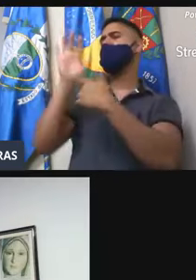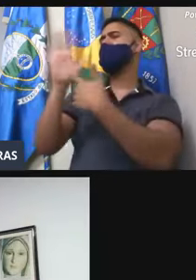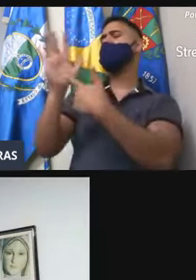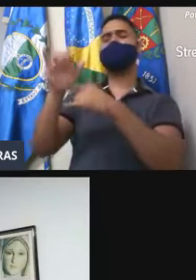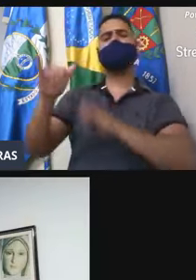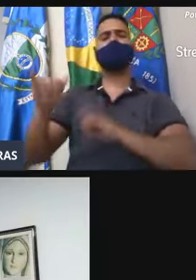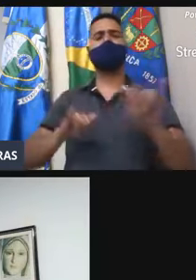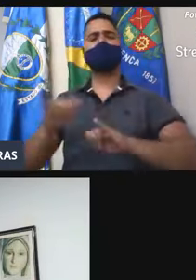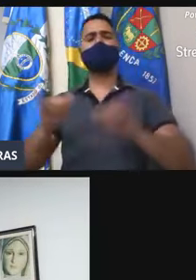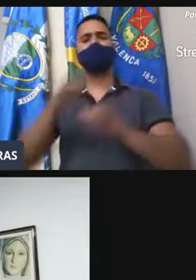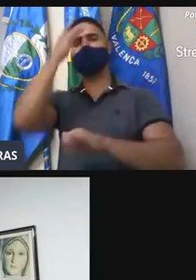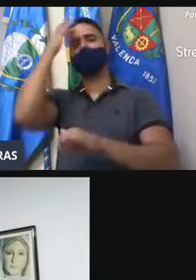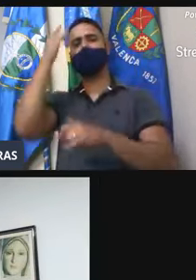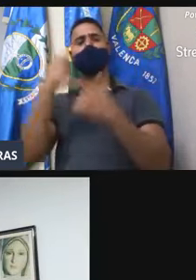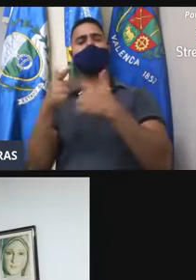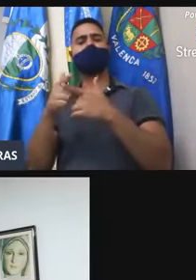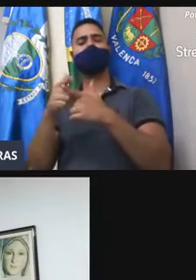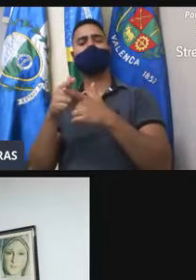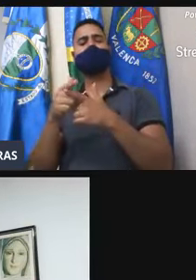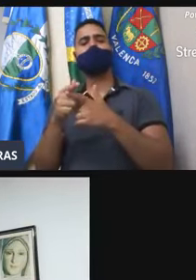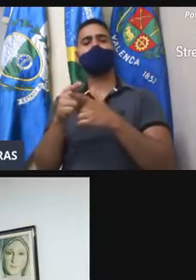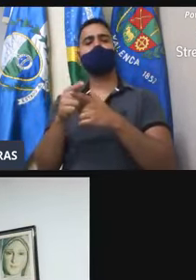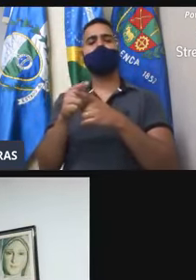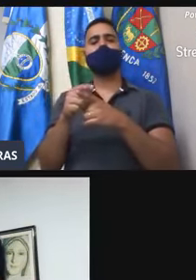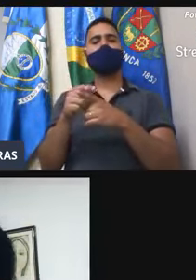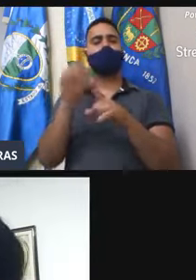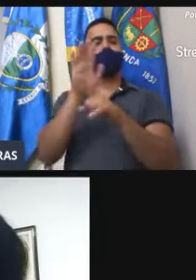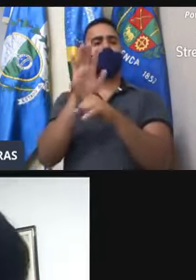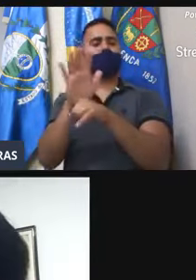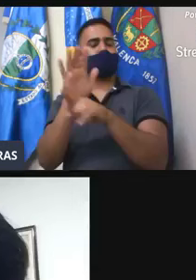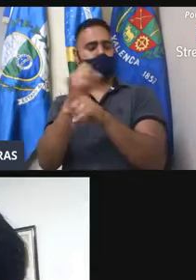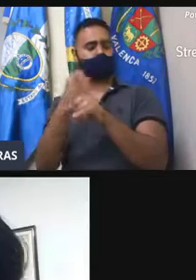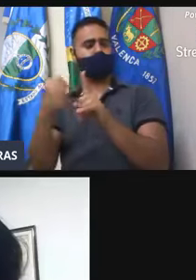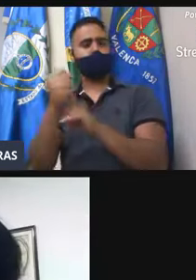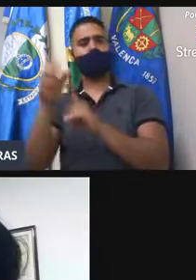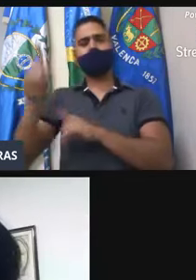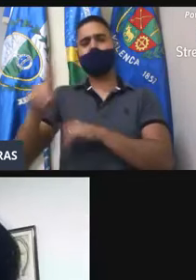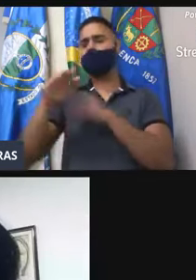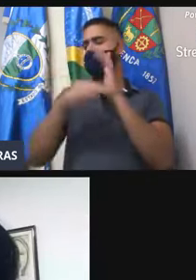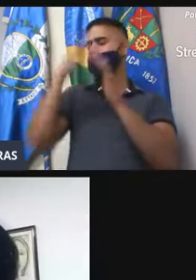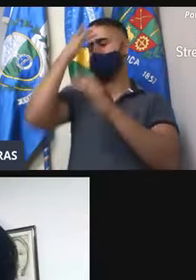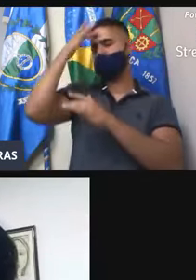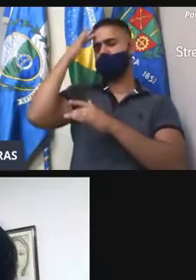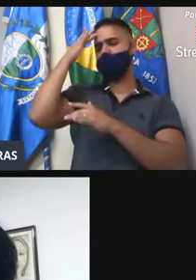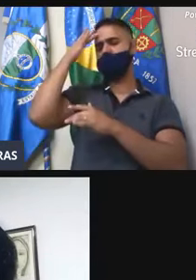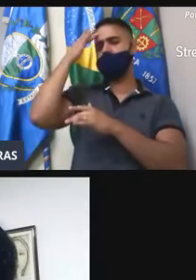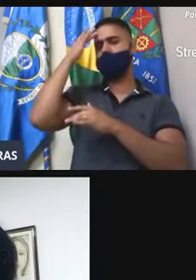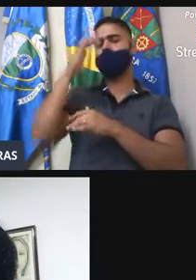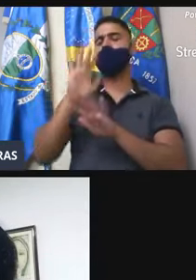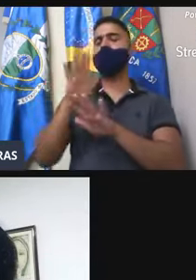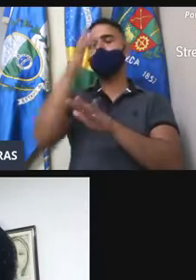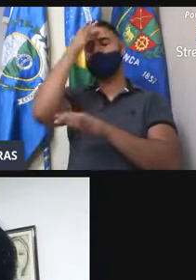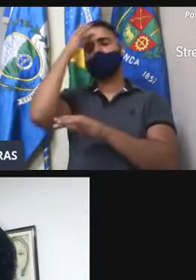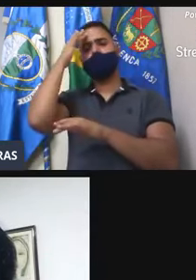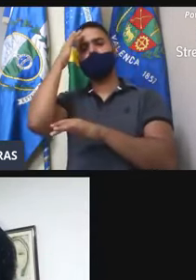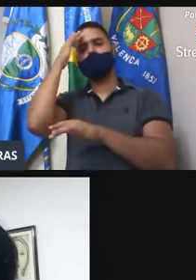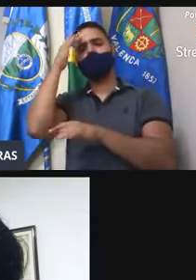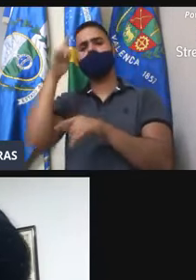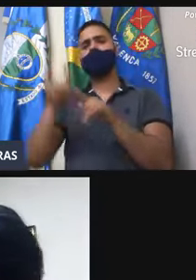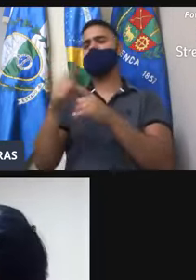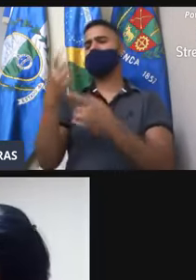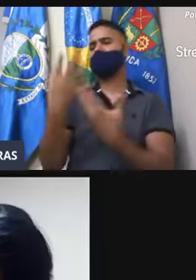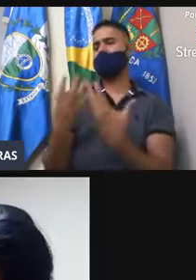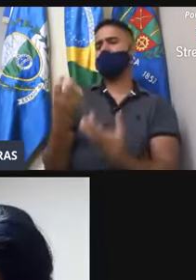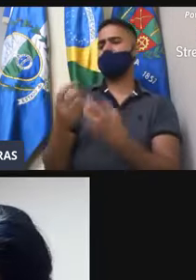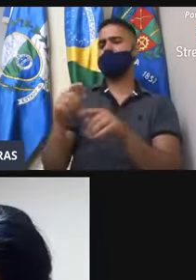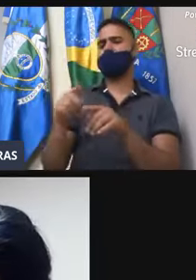Porque a política de assistência, ela é um direito de todos. Mas aquelas que mais precisam, que acabam sendo absorvidas pelo sistema